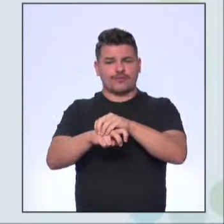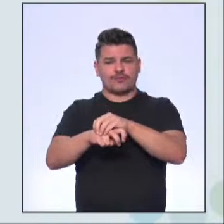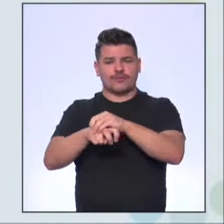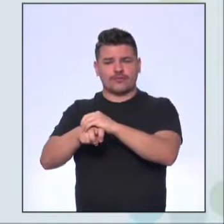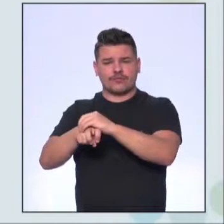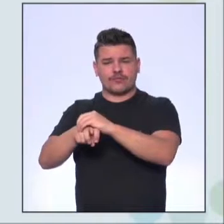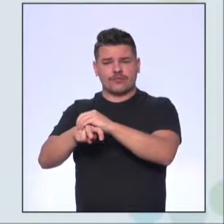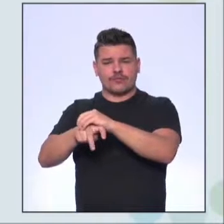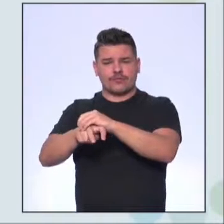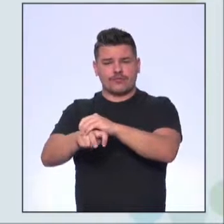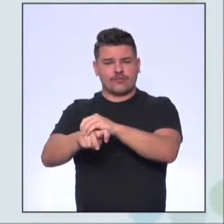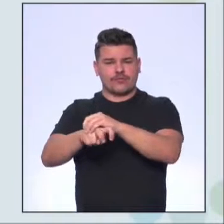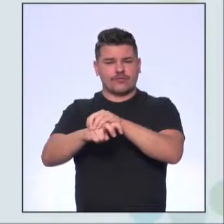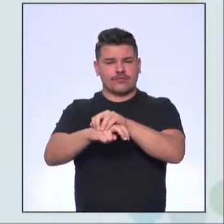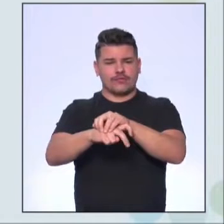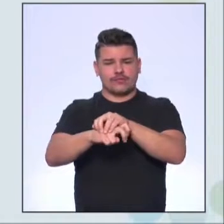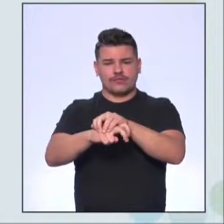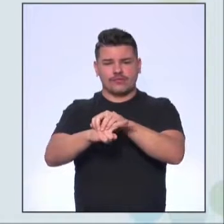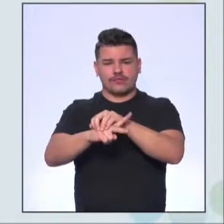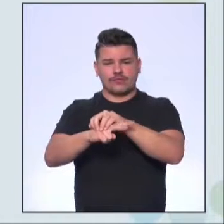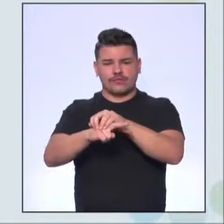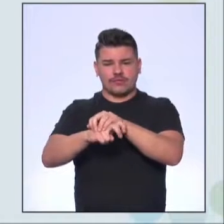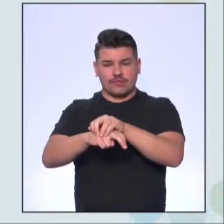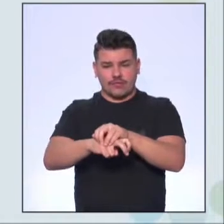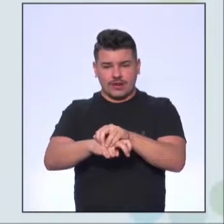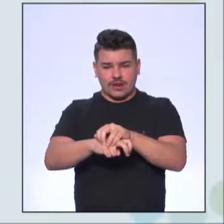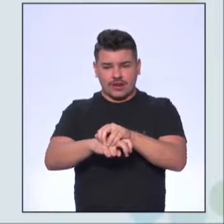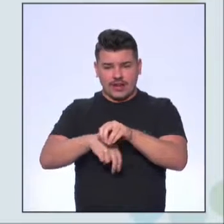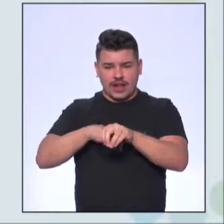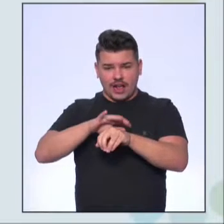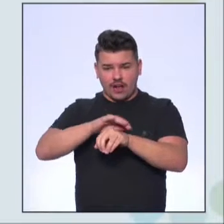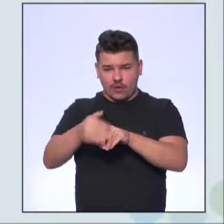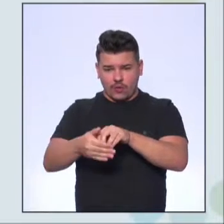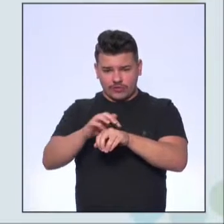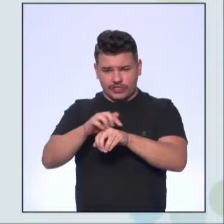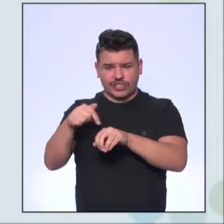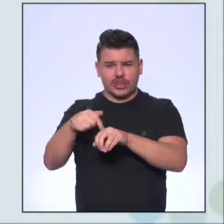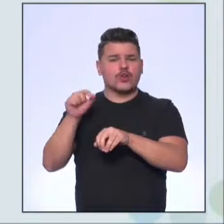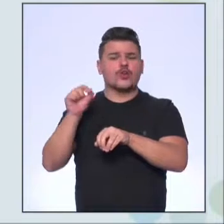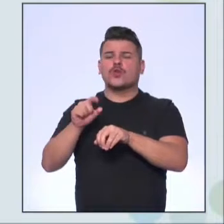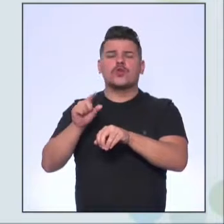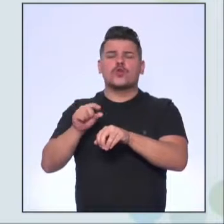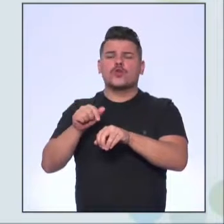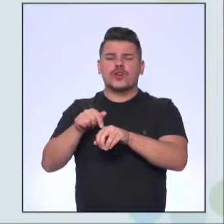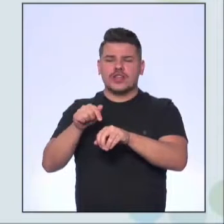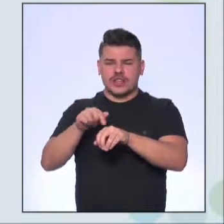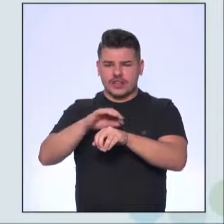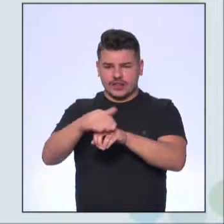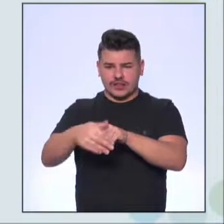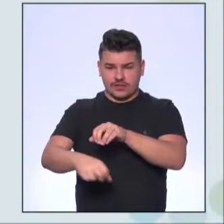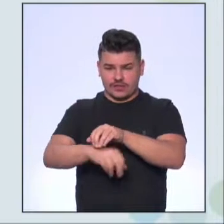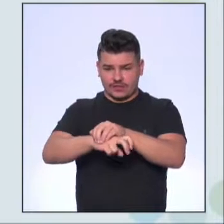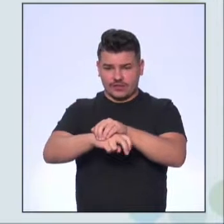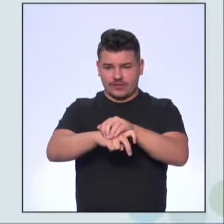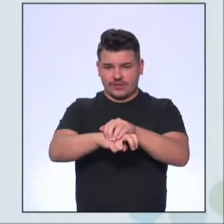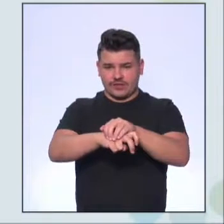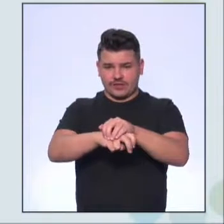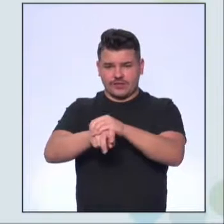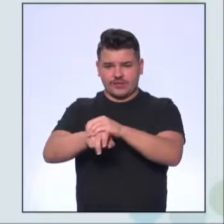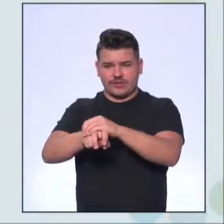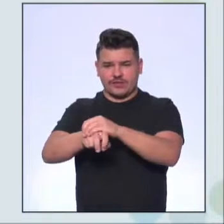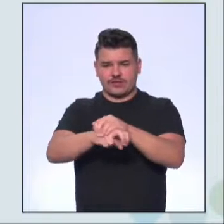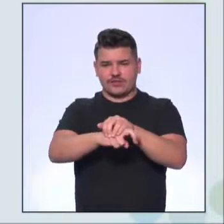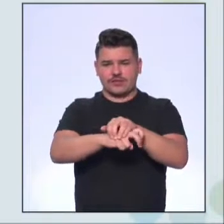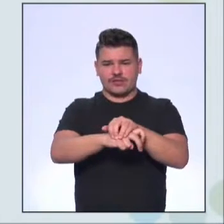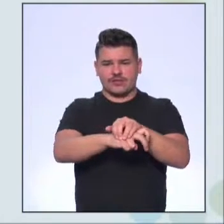ao nicho ecológico dele. Tá? O ermitão é um tipo de caranguejo, tá, que vive dentro de uma concha, né, que ele pegou de um